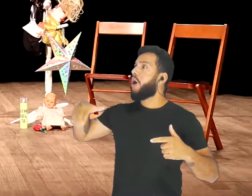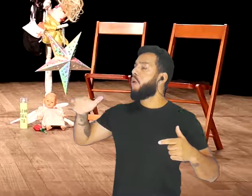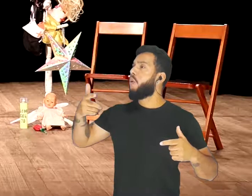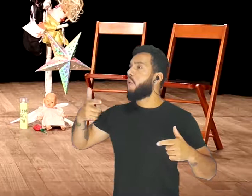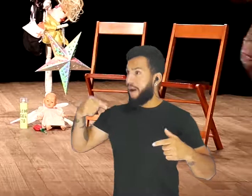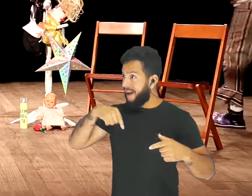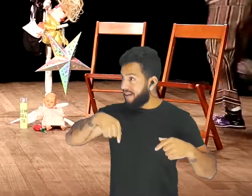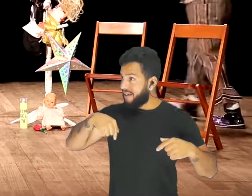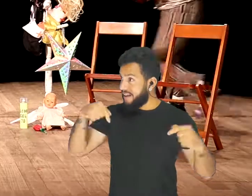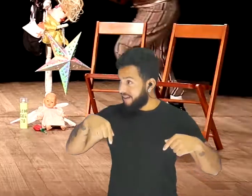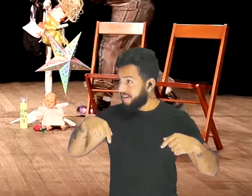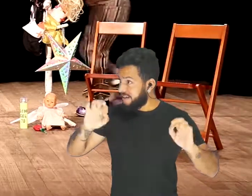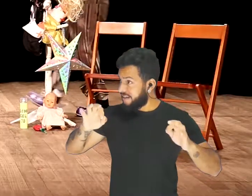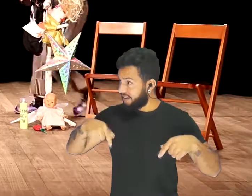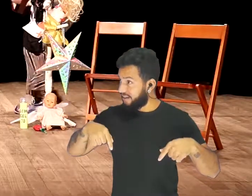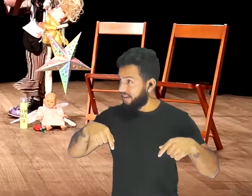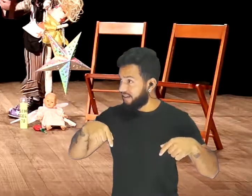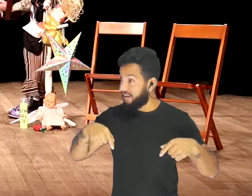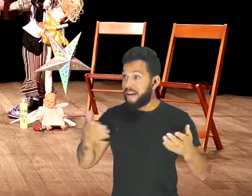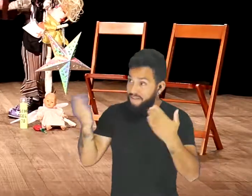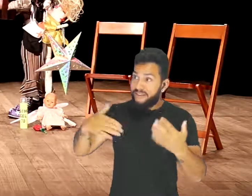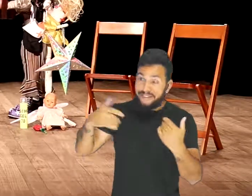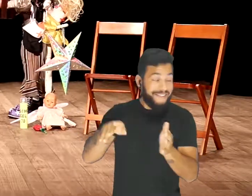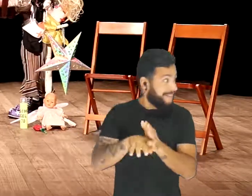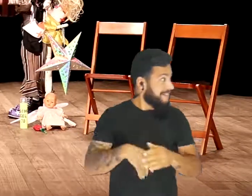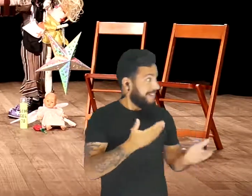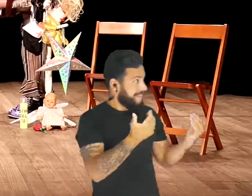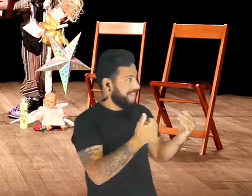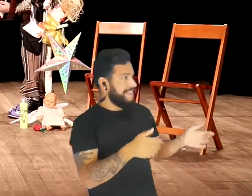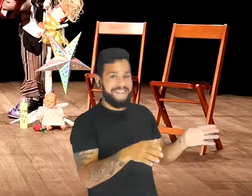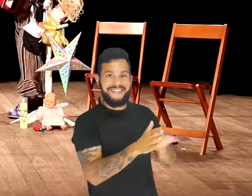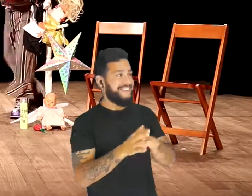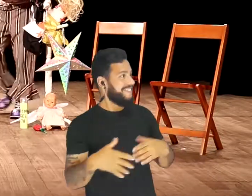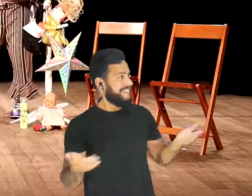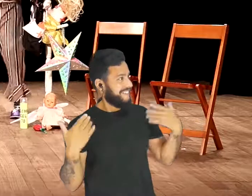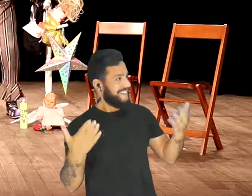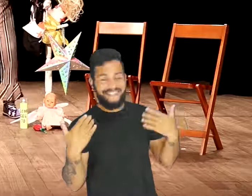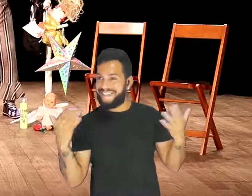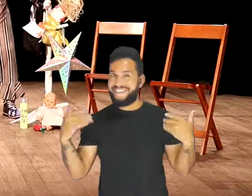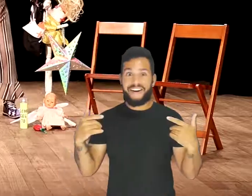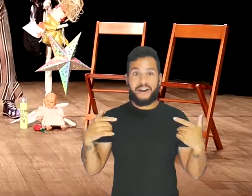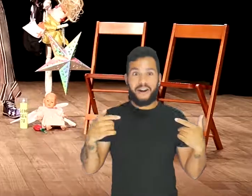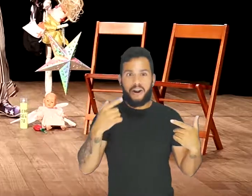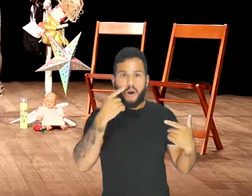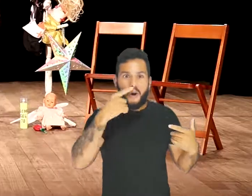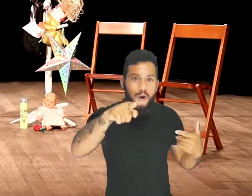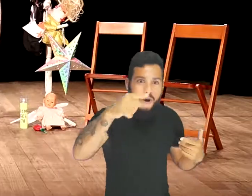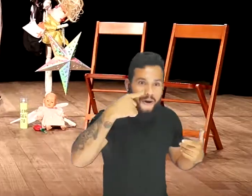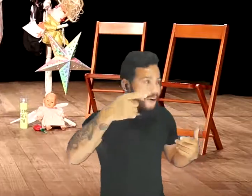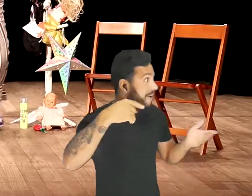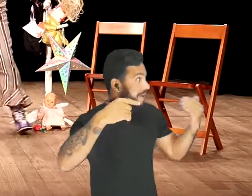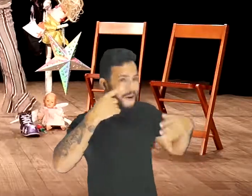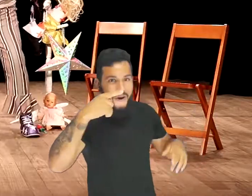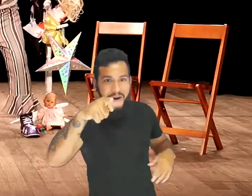Onde? Ô, vizinho! Oi! Oi! É aqui! É aqui! Vamos chegar, vamos entrar, vamos entrar, vamos entrar! É lá, ó, tá chegando a criança lá em cima, olha lá!